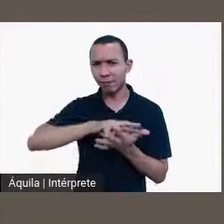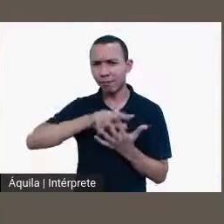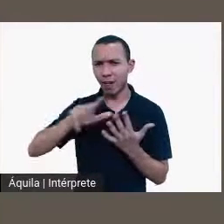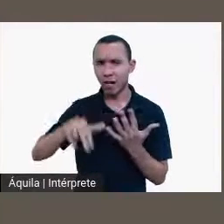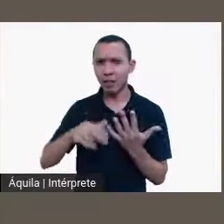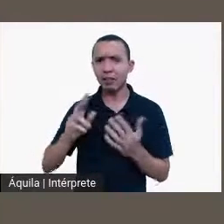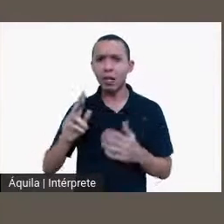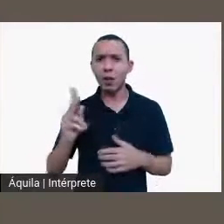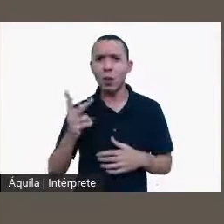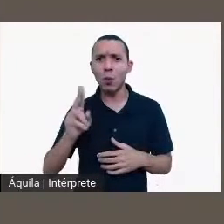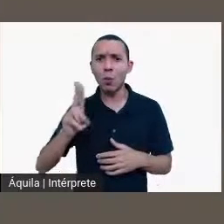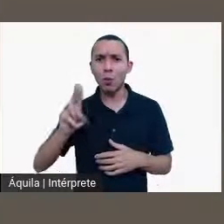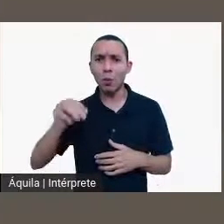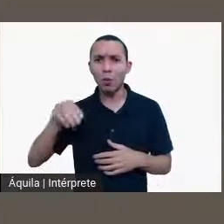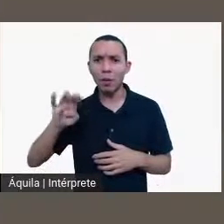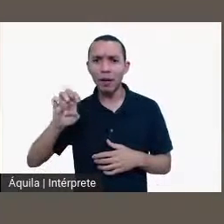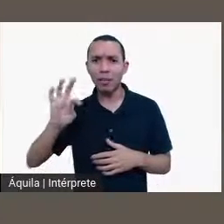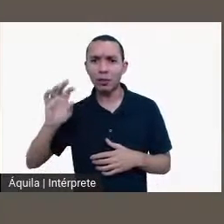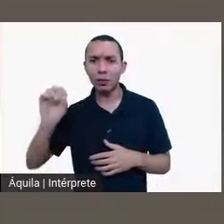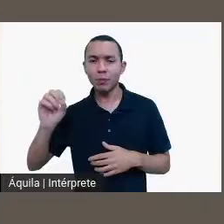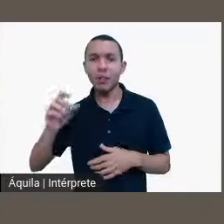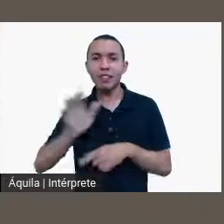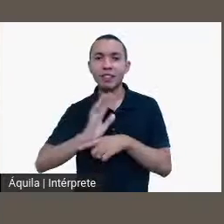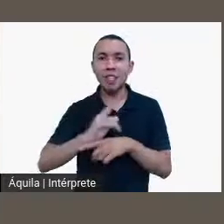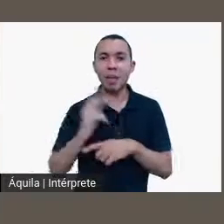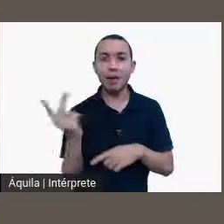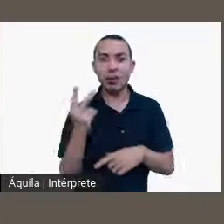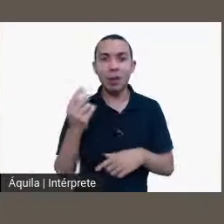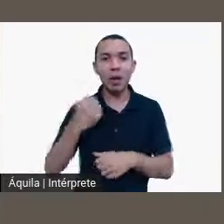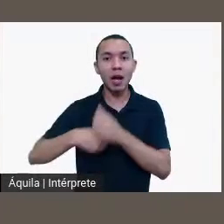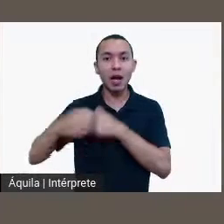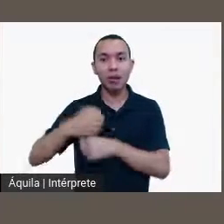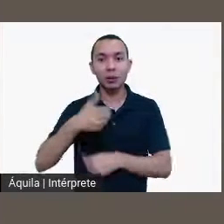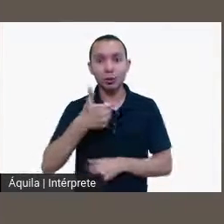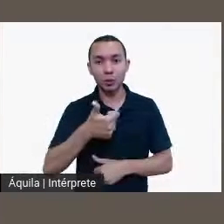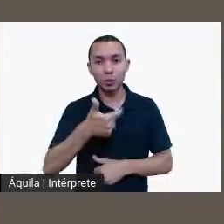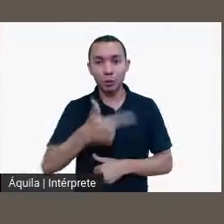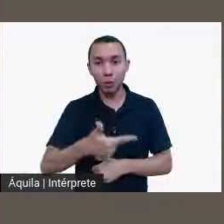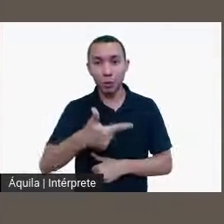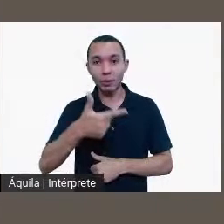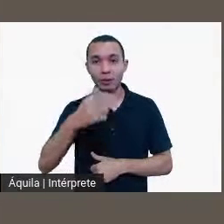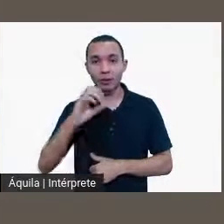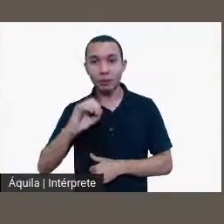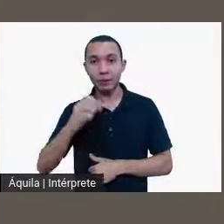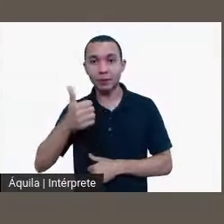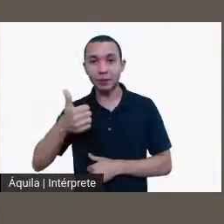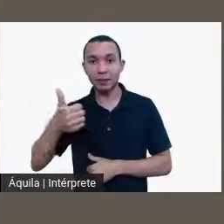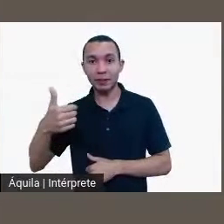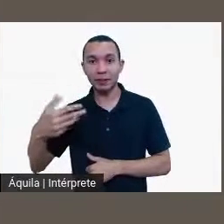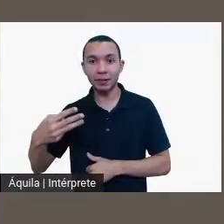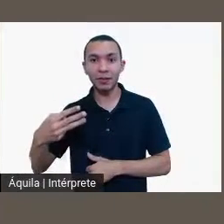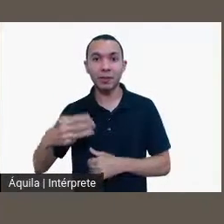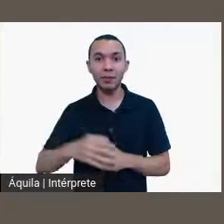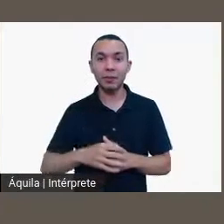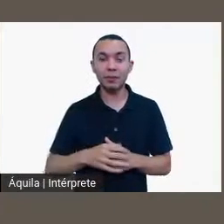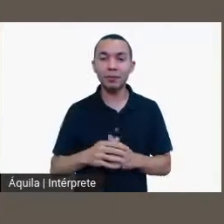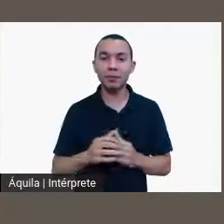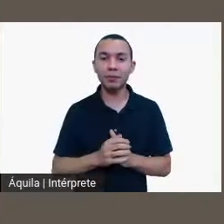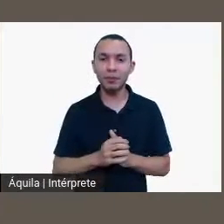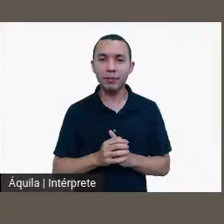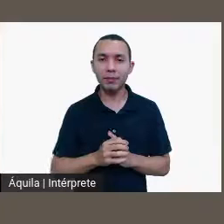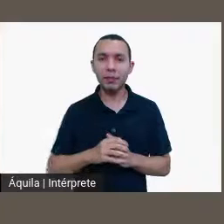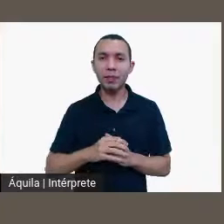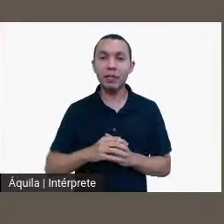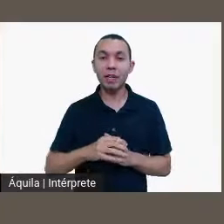Mauro, Cinema e História, que foi lançado em 2013, e também organizador de um livro chamado A Recepção Crítica de Glauber Rocha